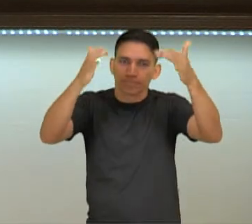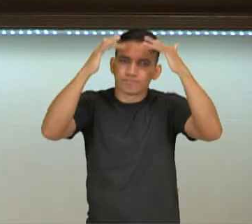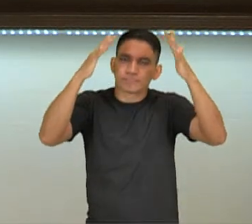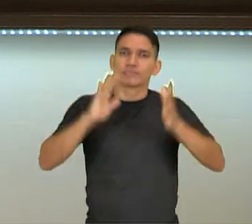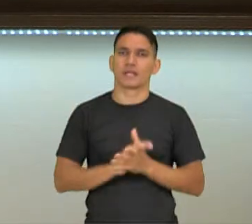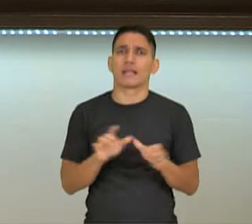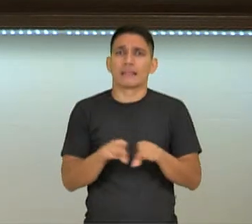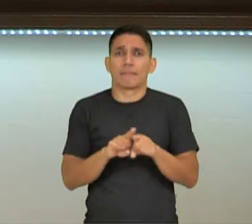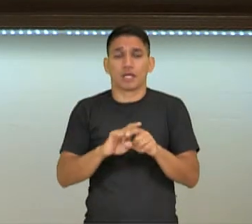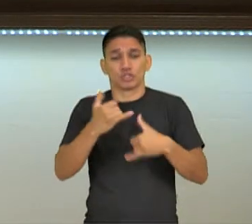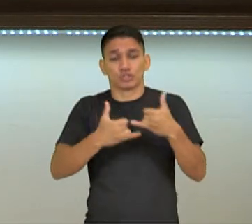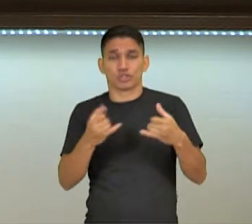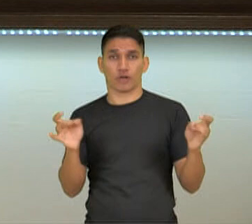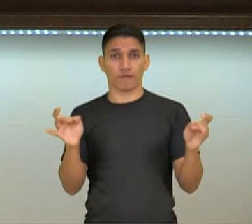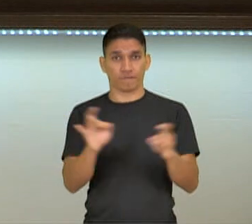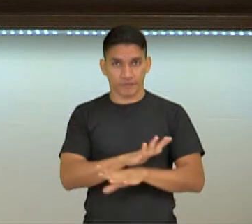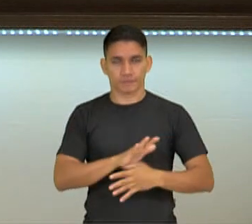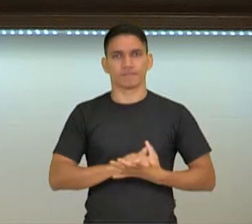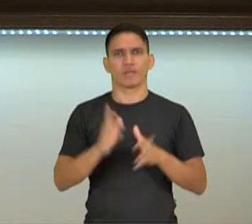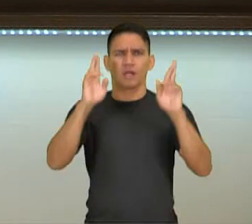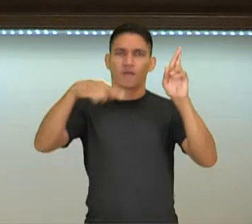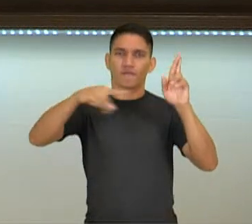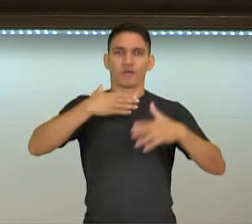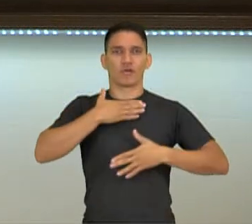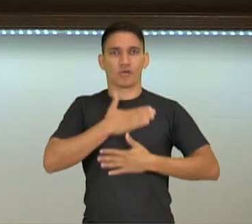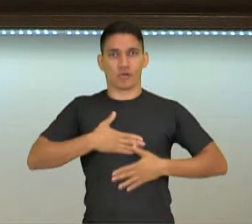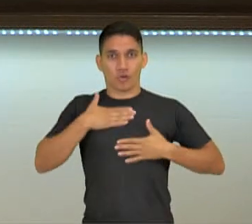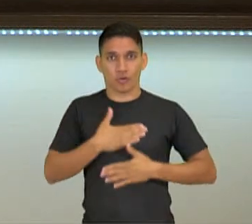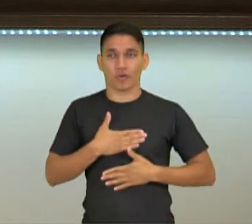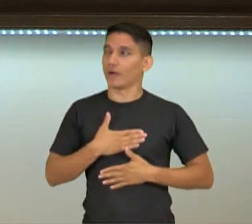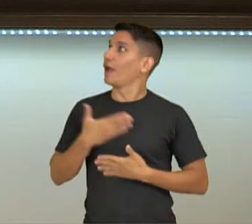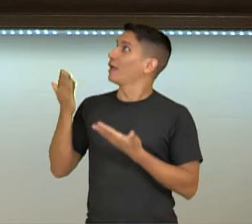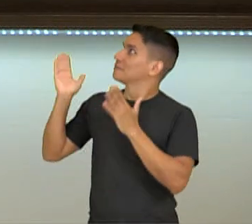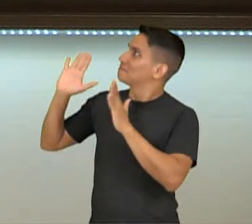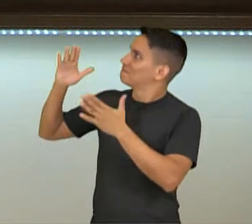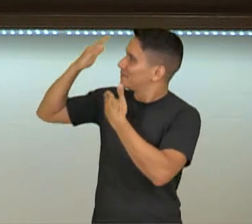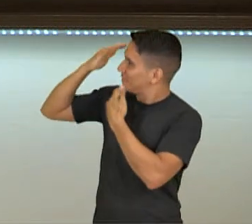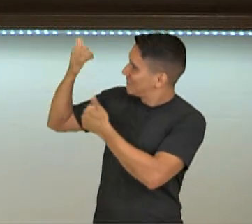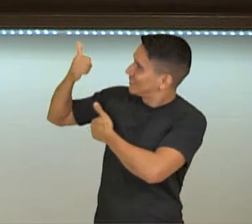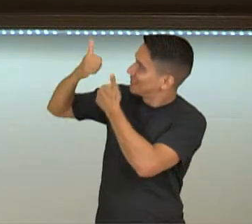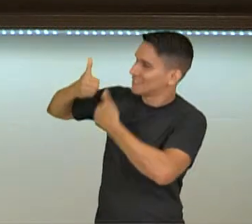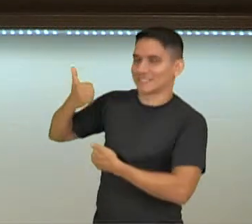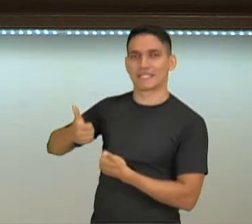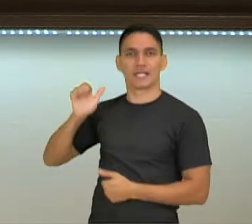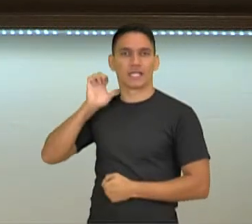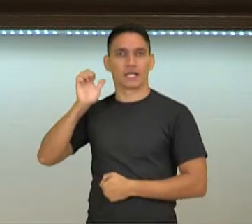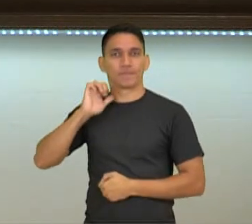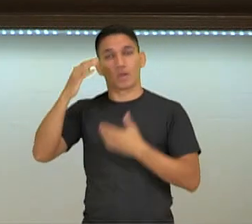Eu espero que vocês tenham gostado. Ezion, muito obrigada.